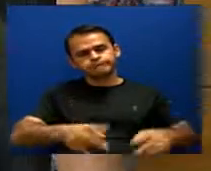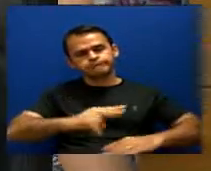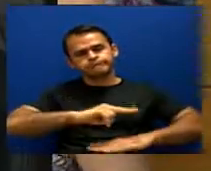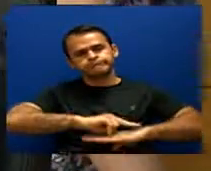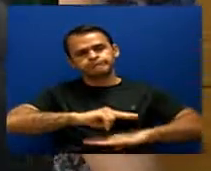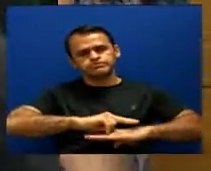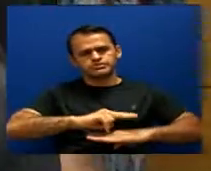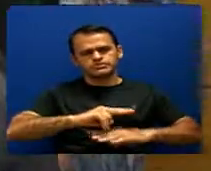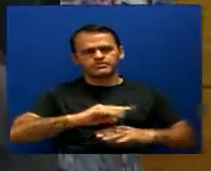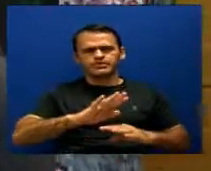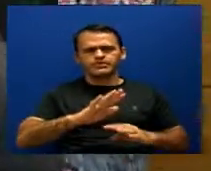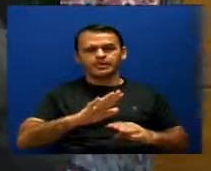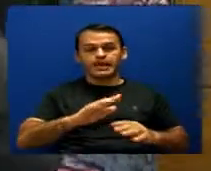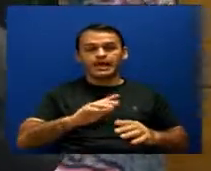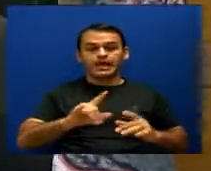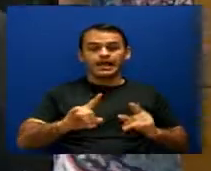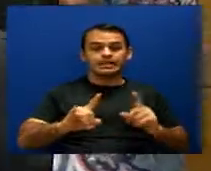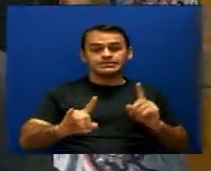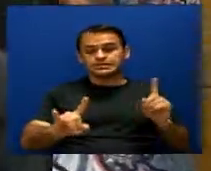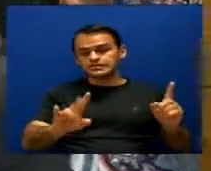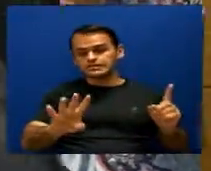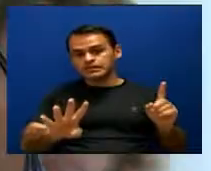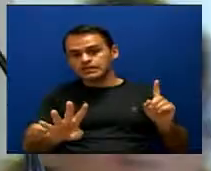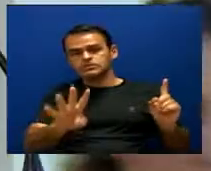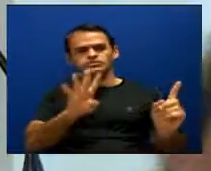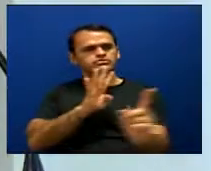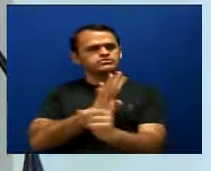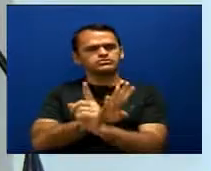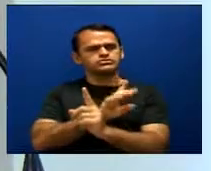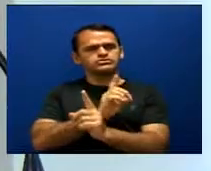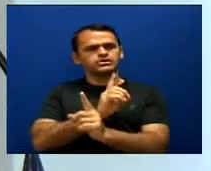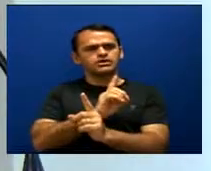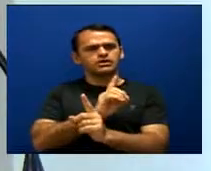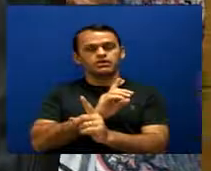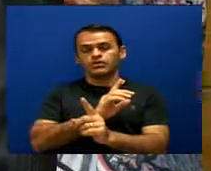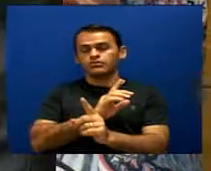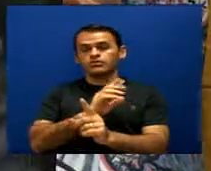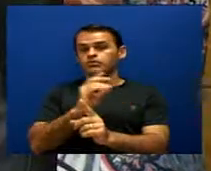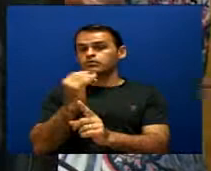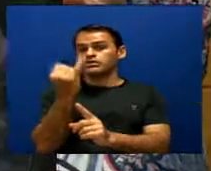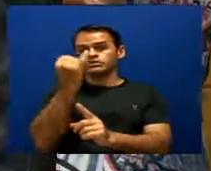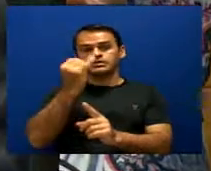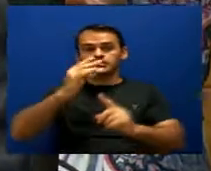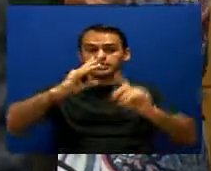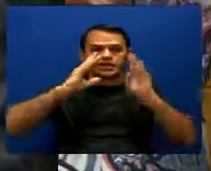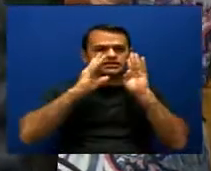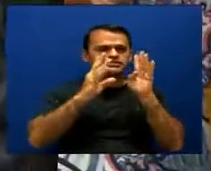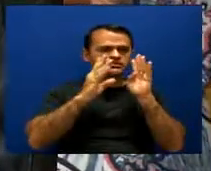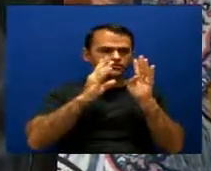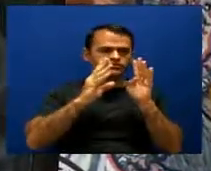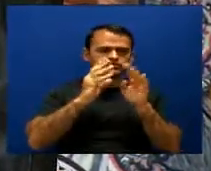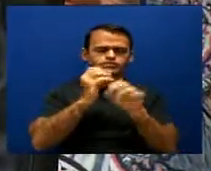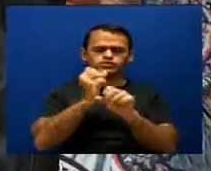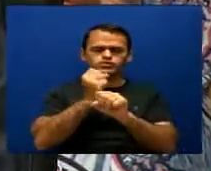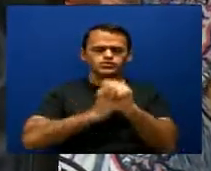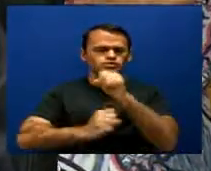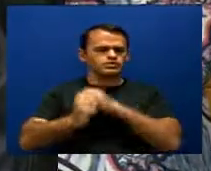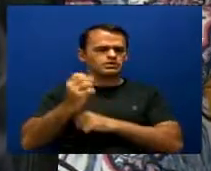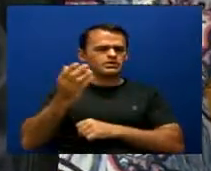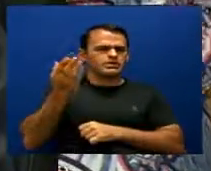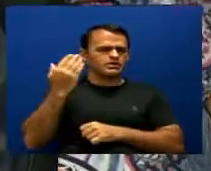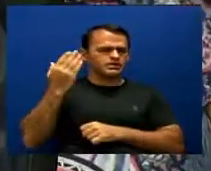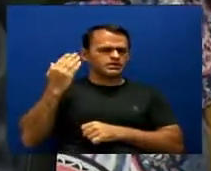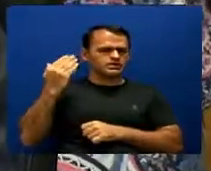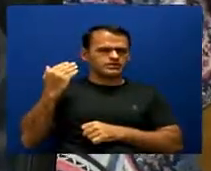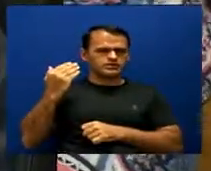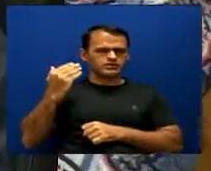não é questão de furar fila, é questão de dar uma atenção àquelas pessoas, até porque, nos últimos anos, o cenário que a população